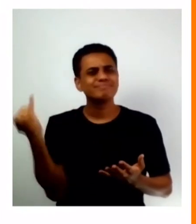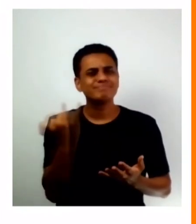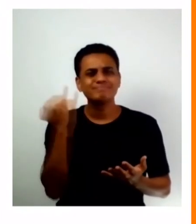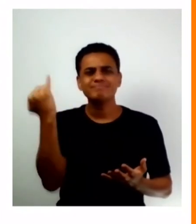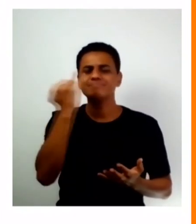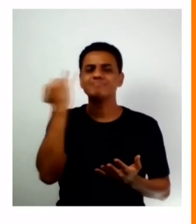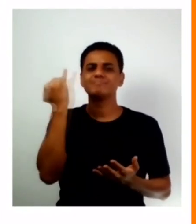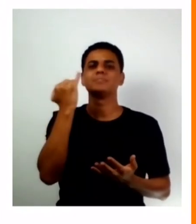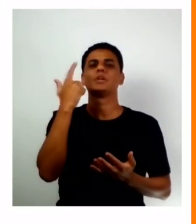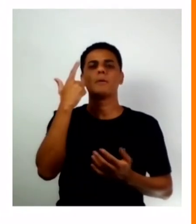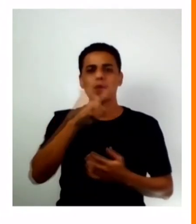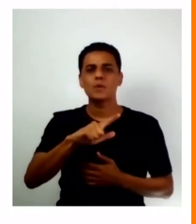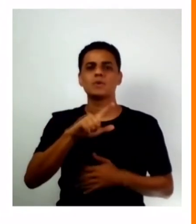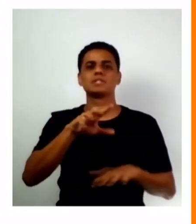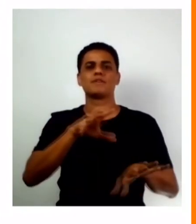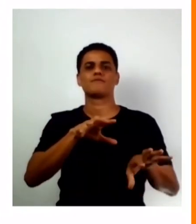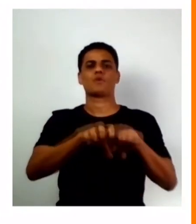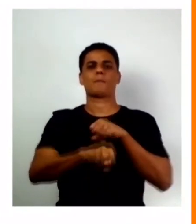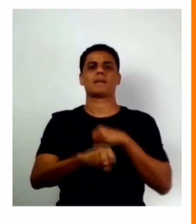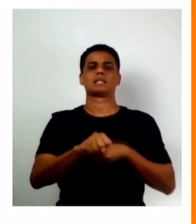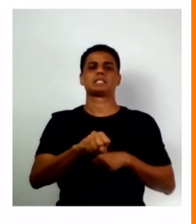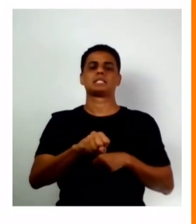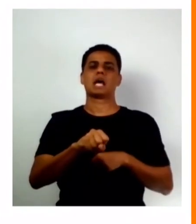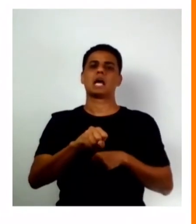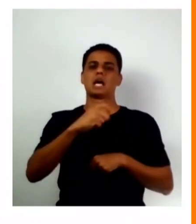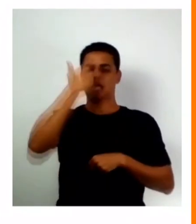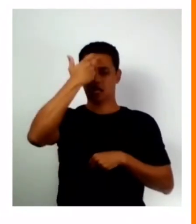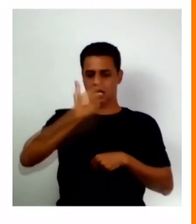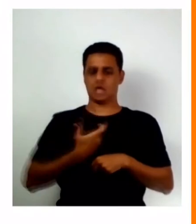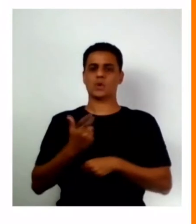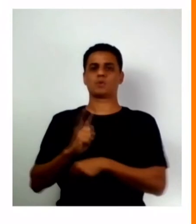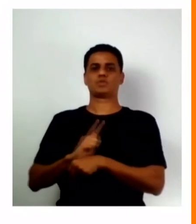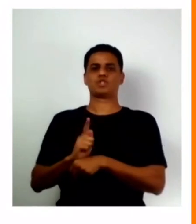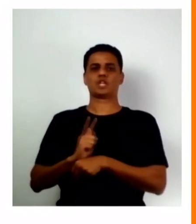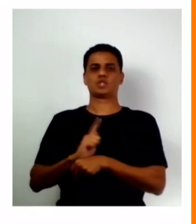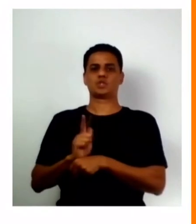formação de uma carreira de gestor de cultura na atualidade?